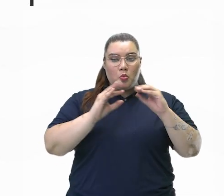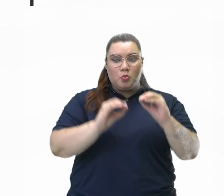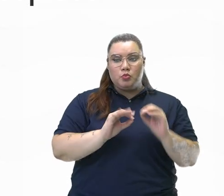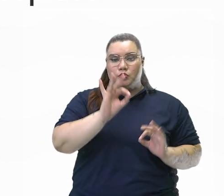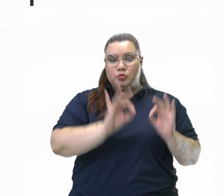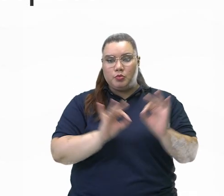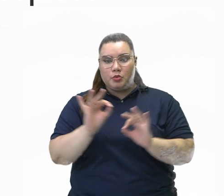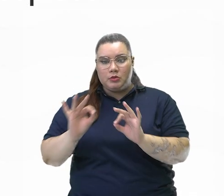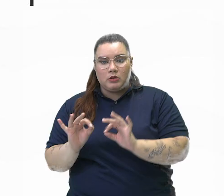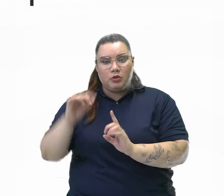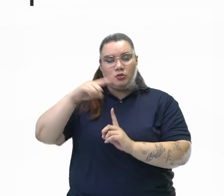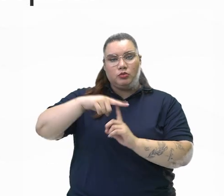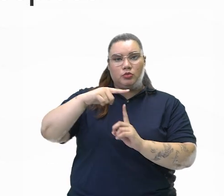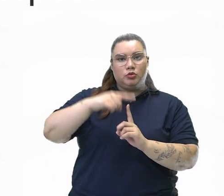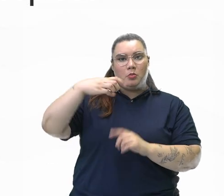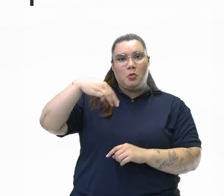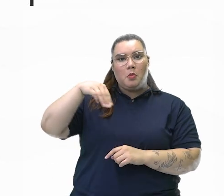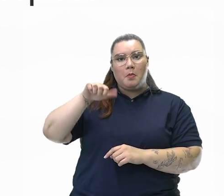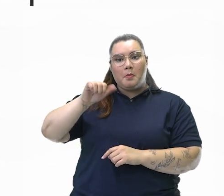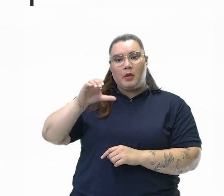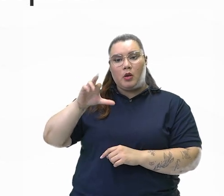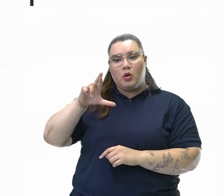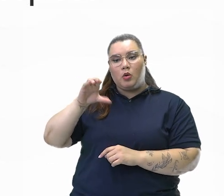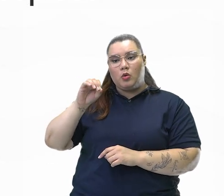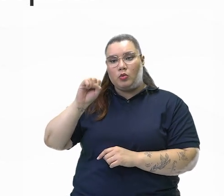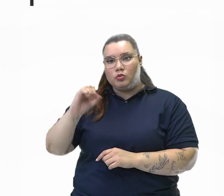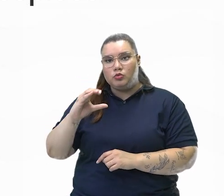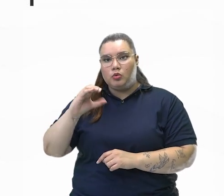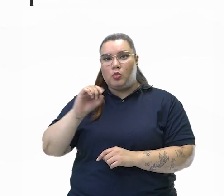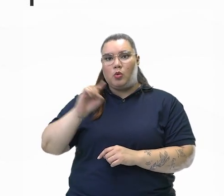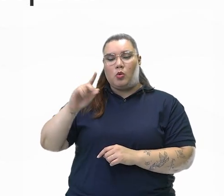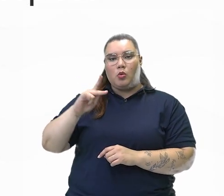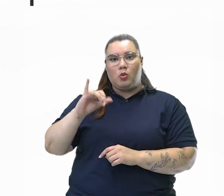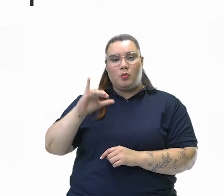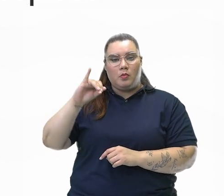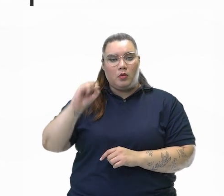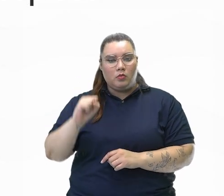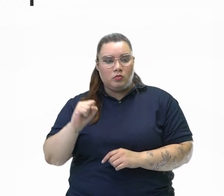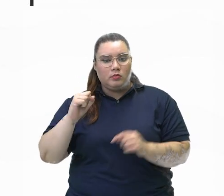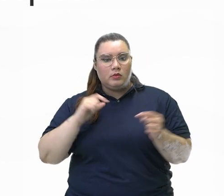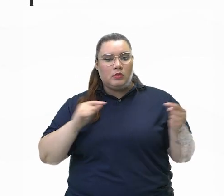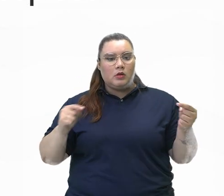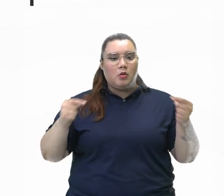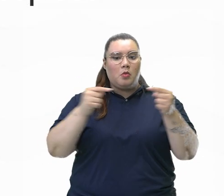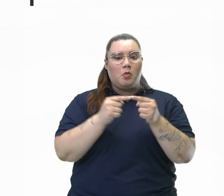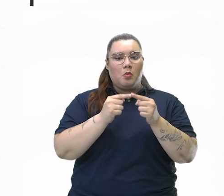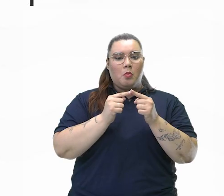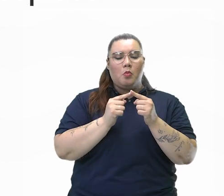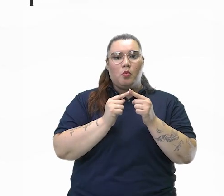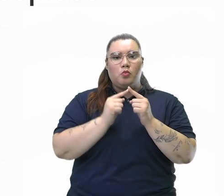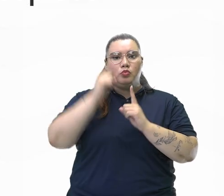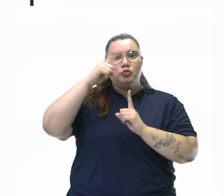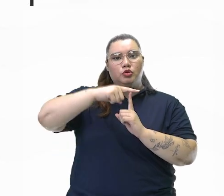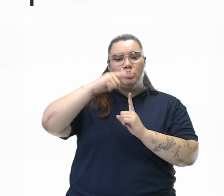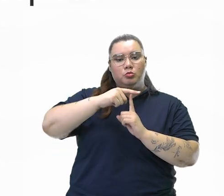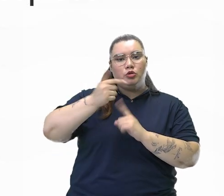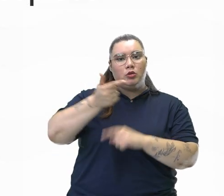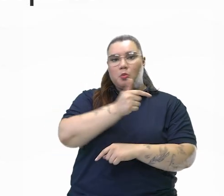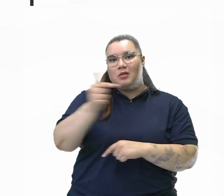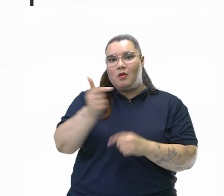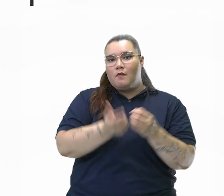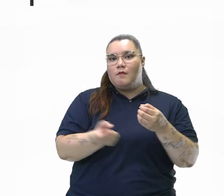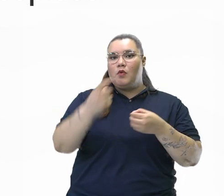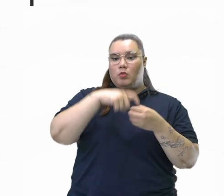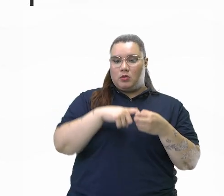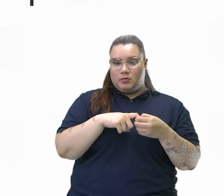processos macroscópicos que ocorrem no nosso cotidiano são tratados por modelos